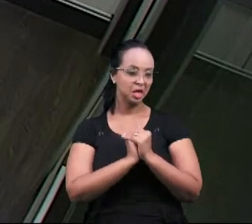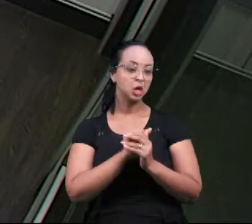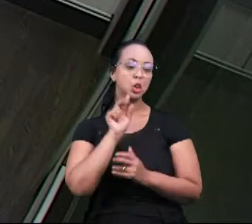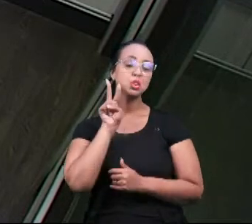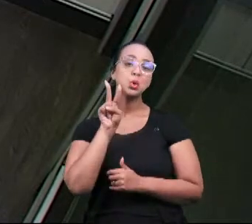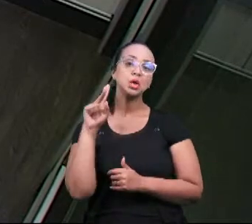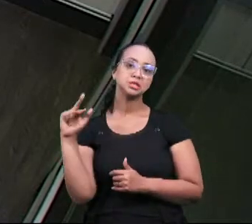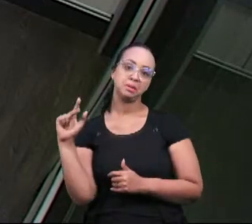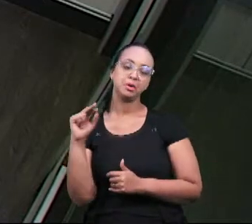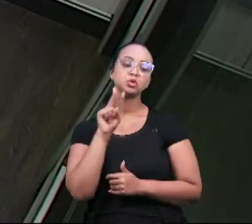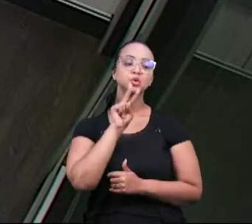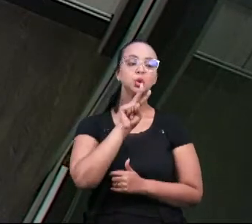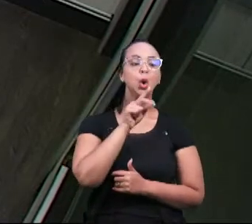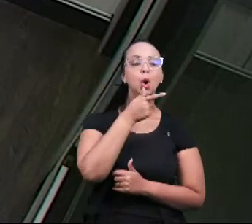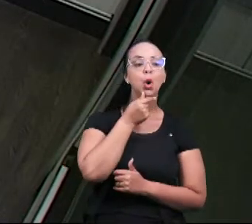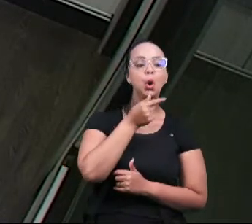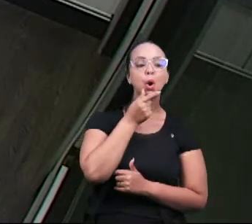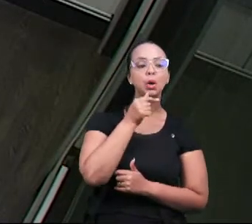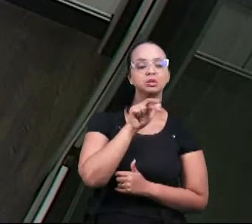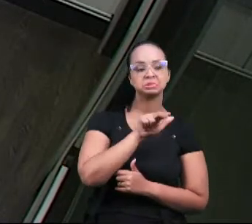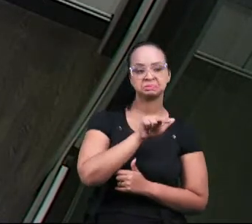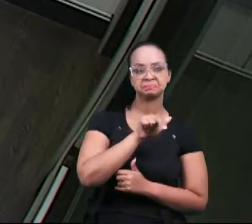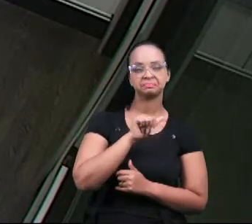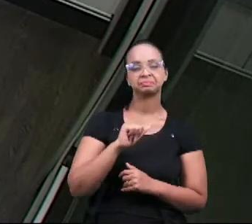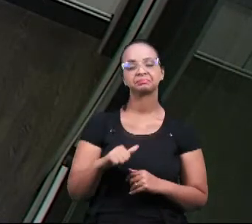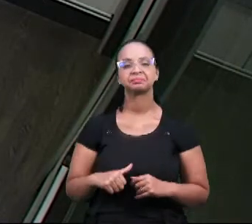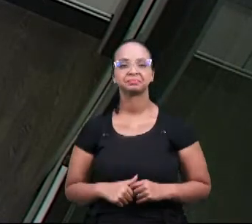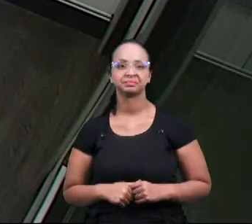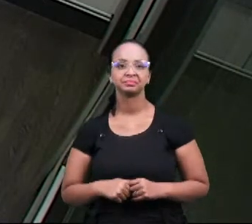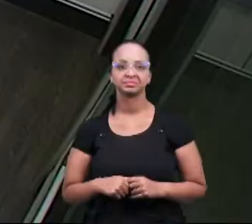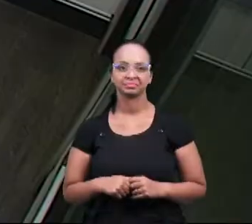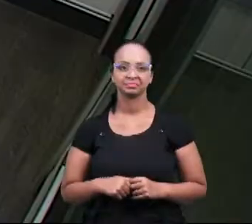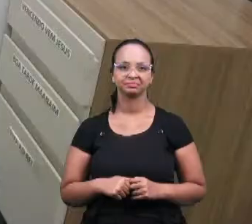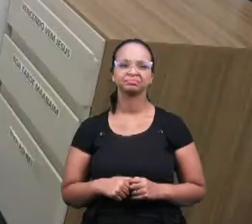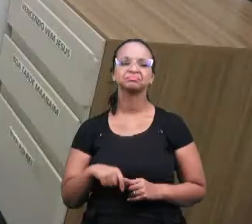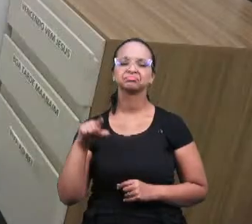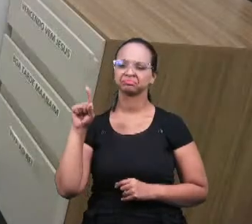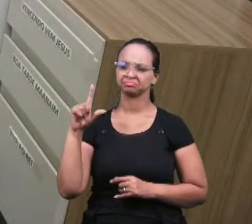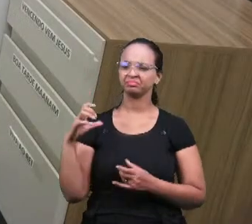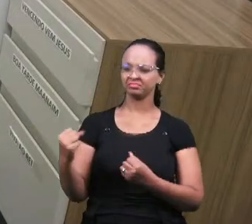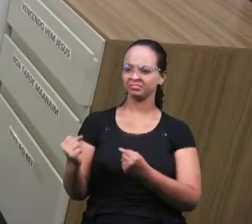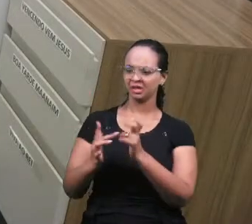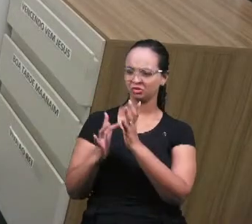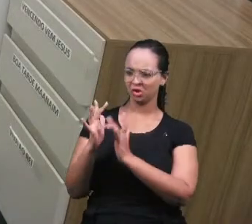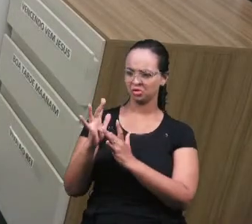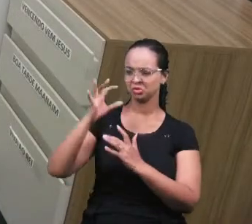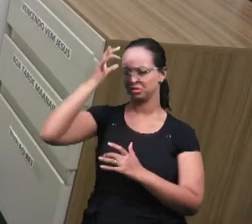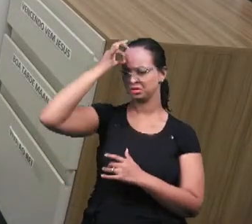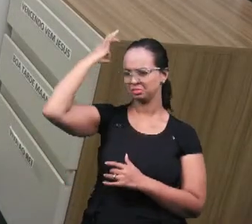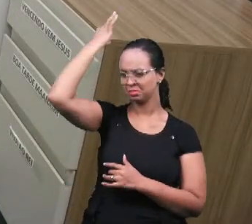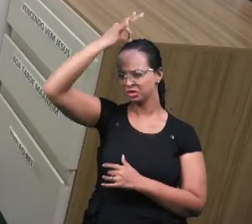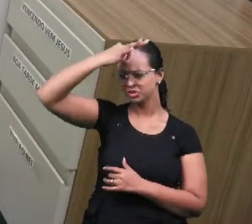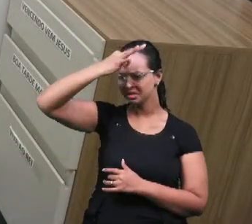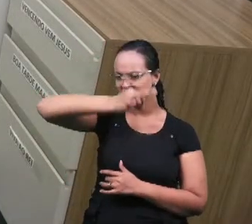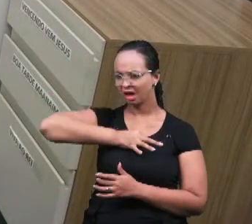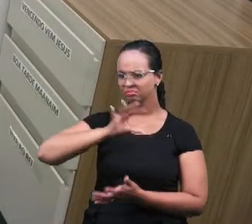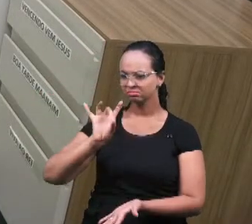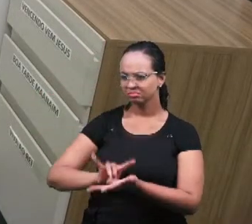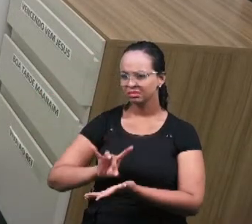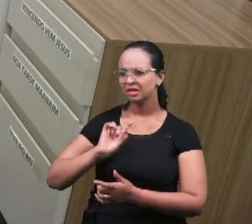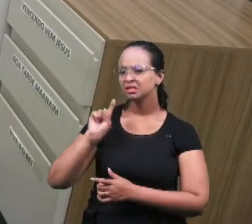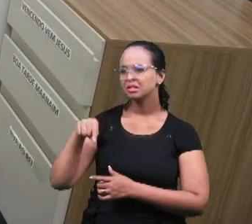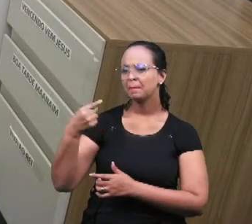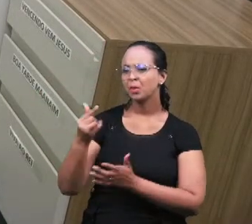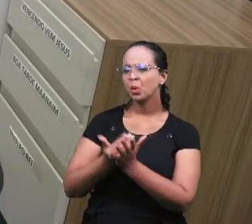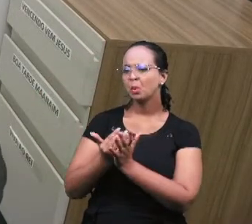2 irmãos. Amém. Glória a Deus. Que maravilha. Aí, bom, se converteu, teve esse encontro, foi batizado com o Espírito Santo. Agora, como é que começou